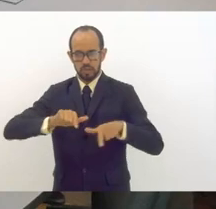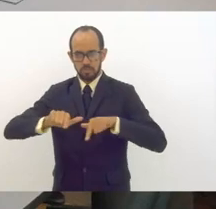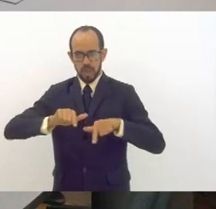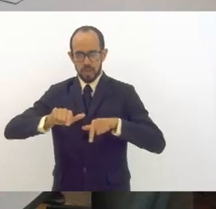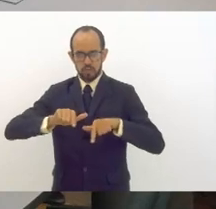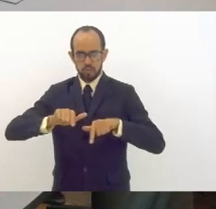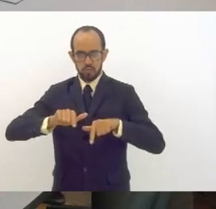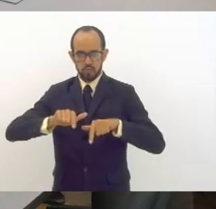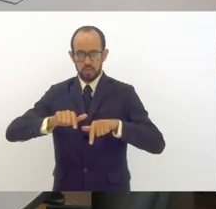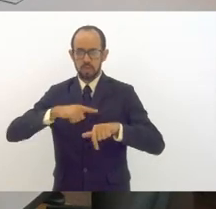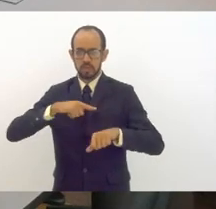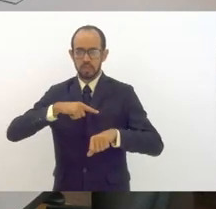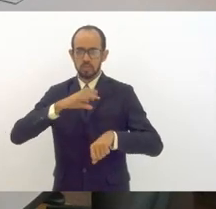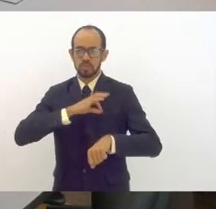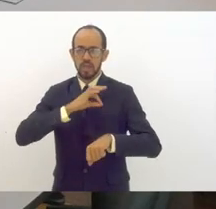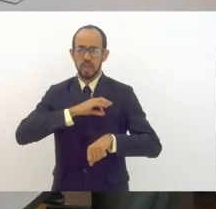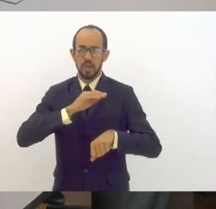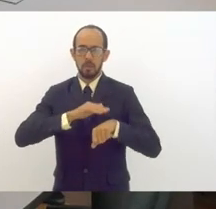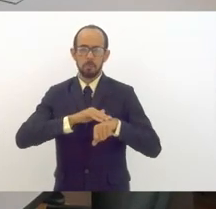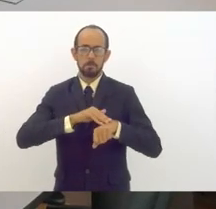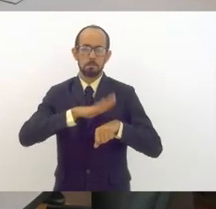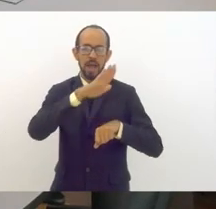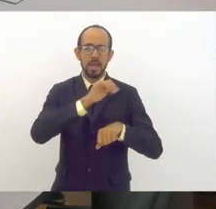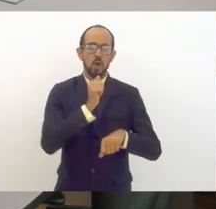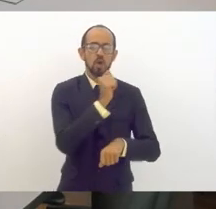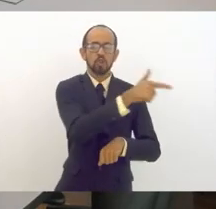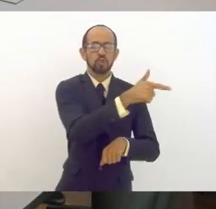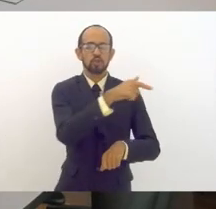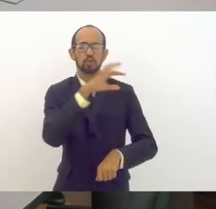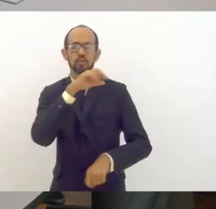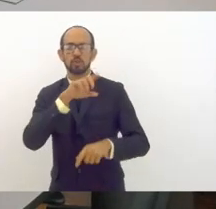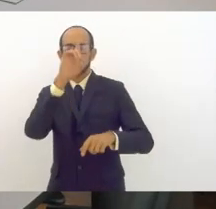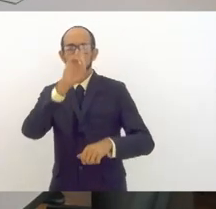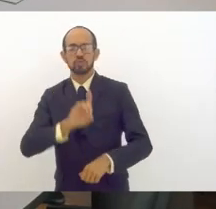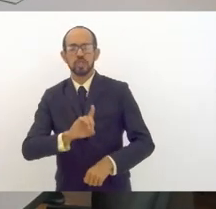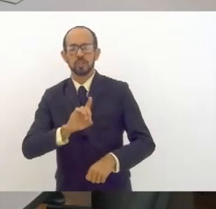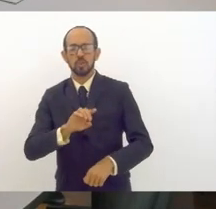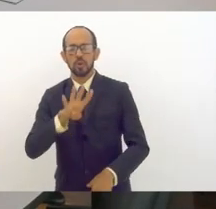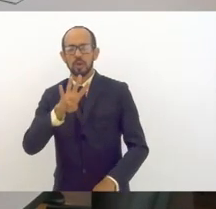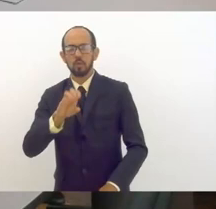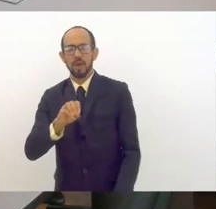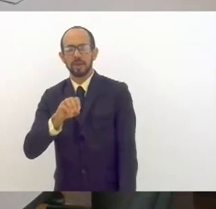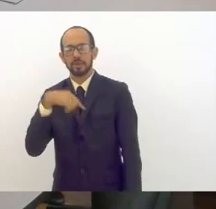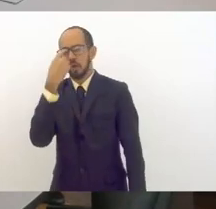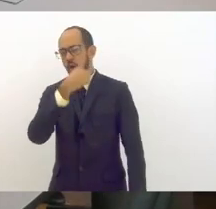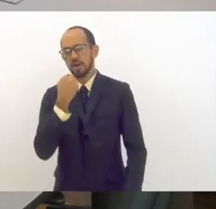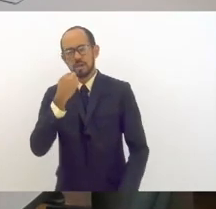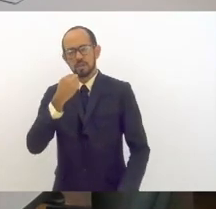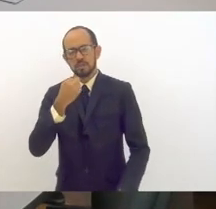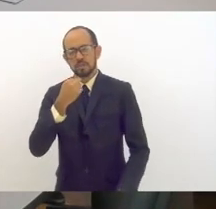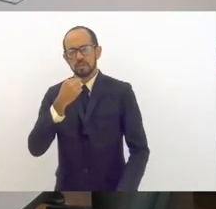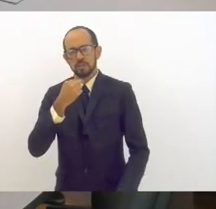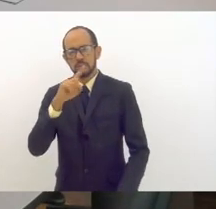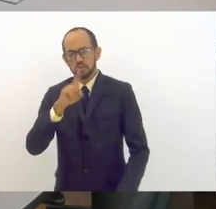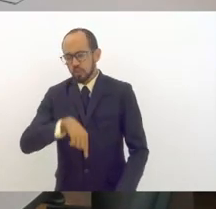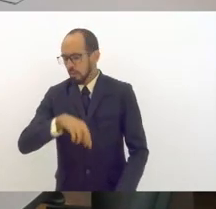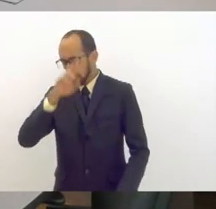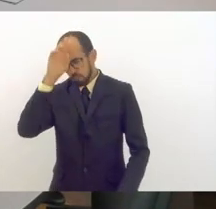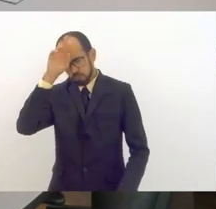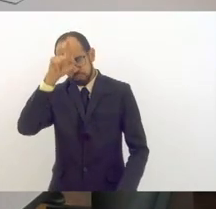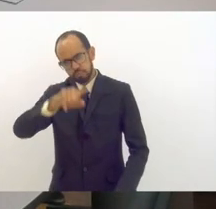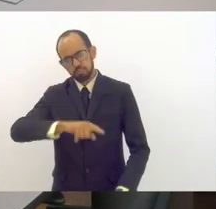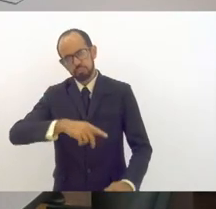salário mais alto do que o que ele tem quando assume a direção da escola para desempenhar 40 horas. Isso é uma distorção